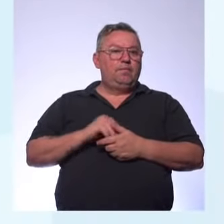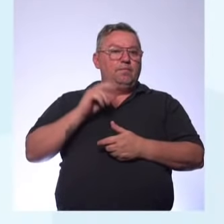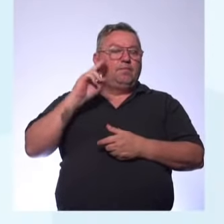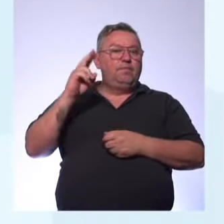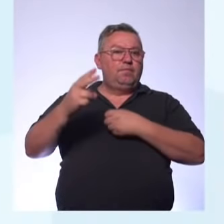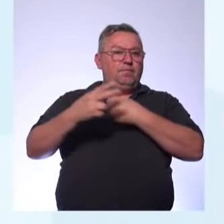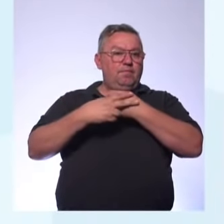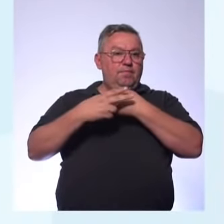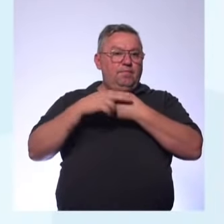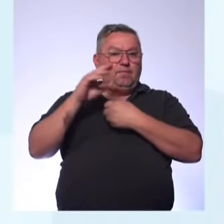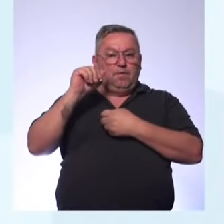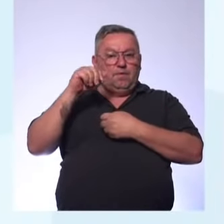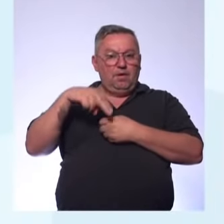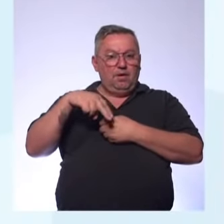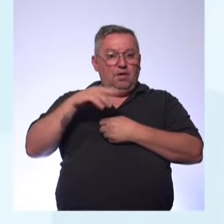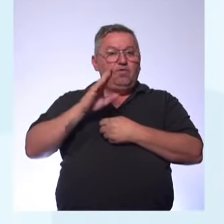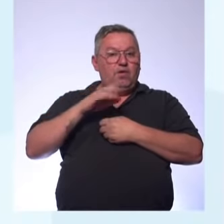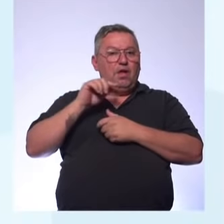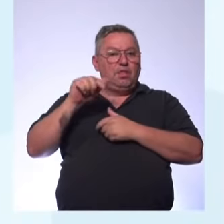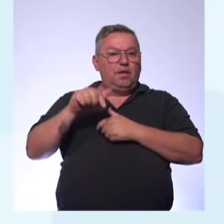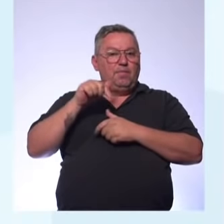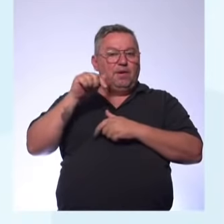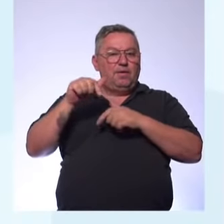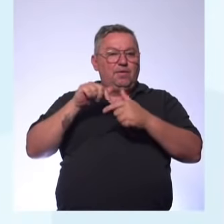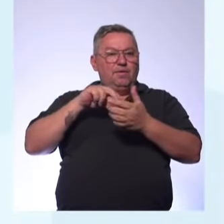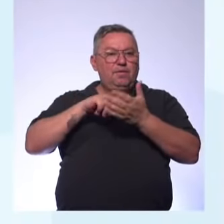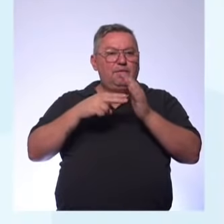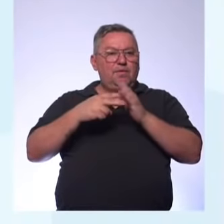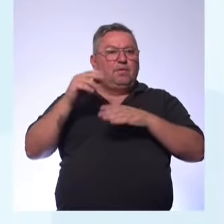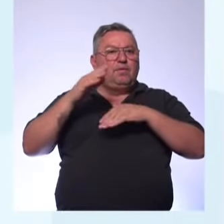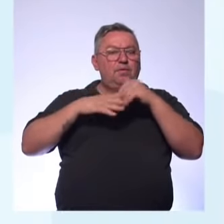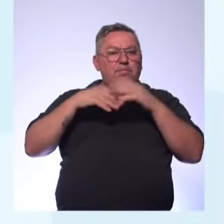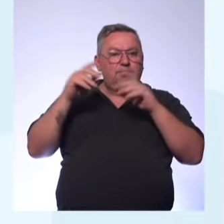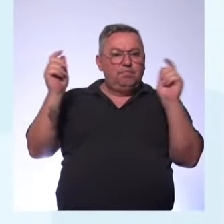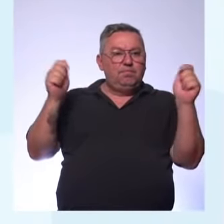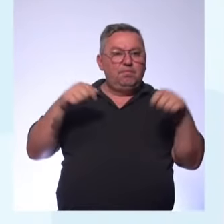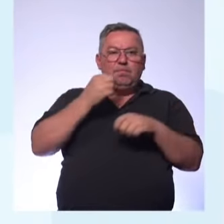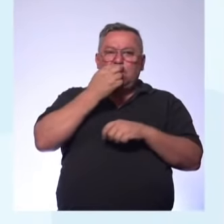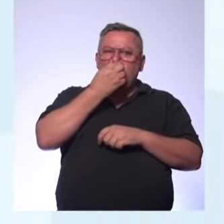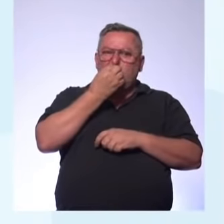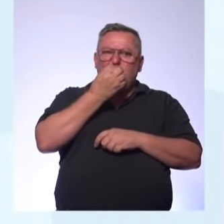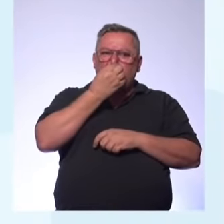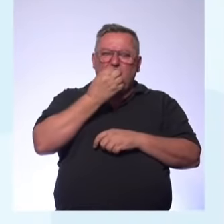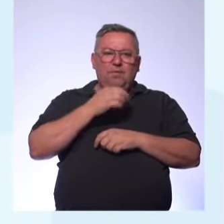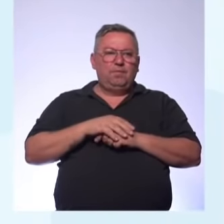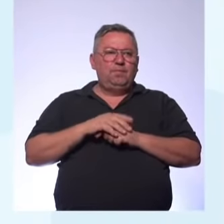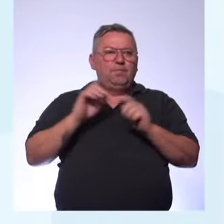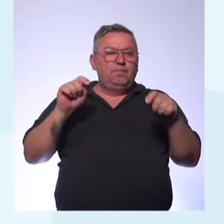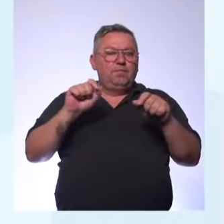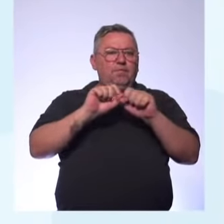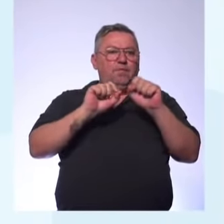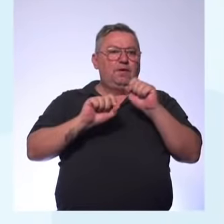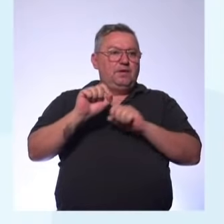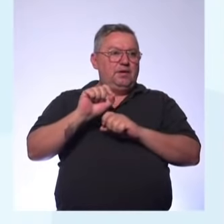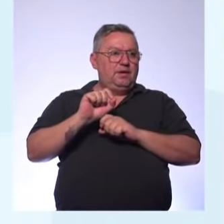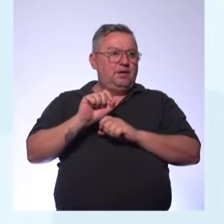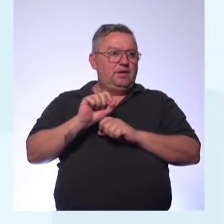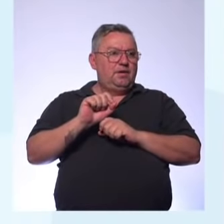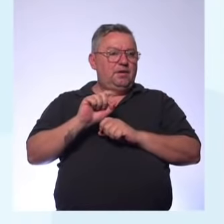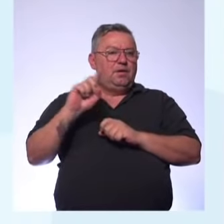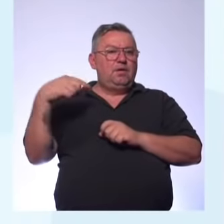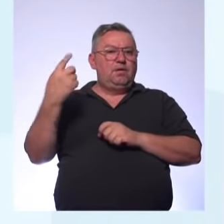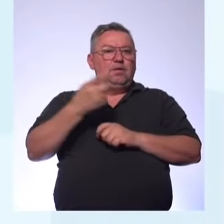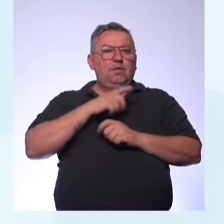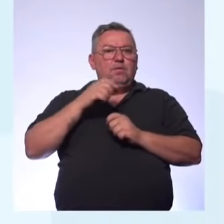verbo can, nós já trabalhamos o can. Que significa habilidade, capacidade. Nós podemos, o que nós podemos fazer